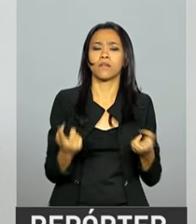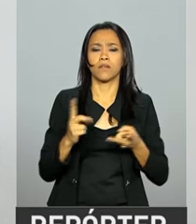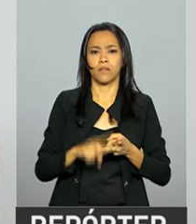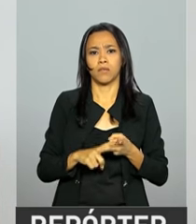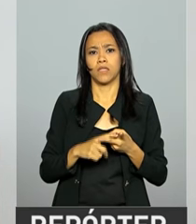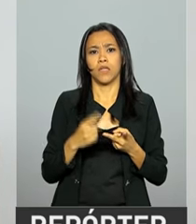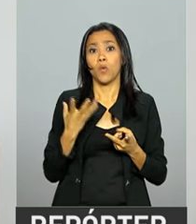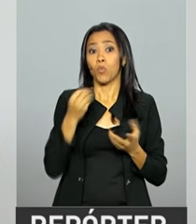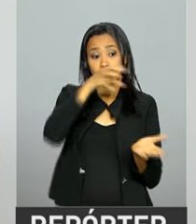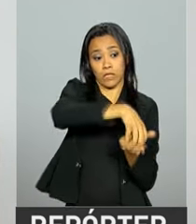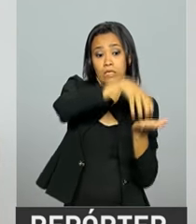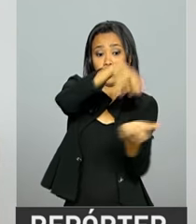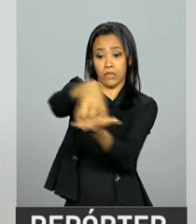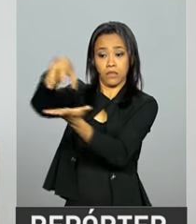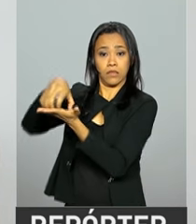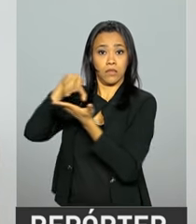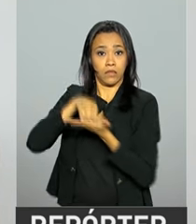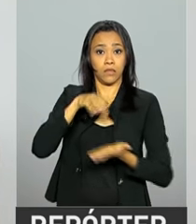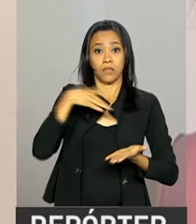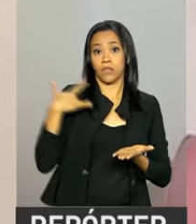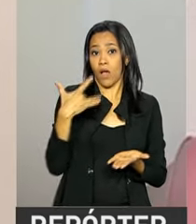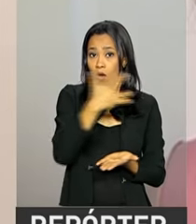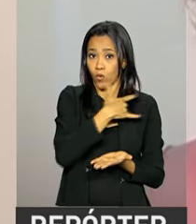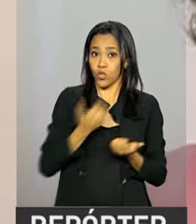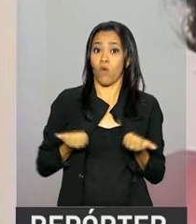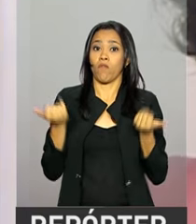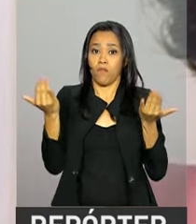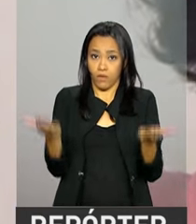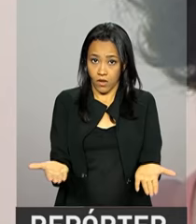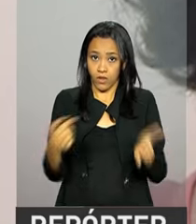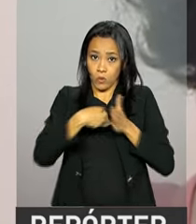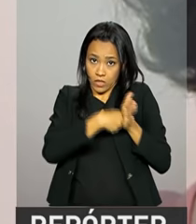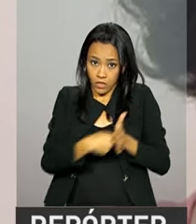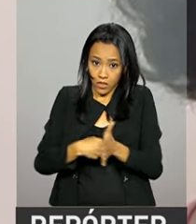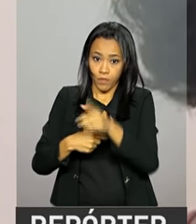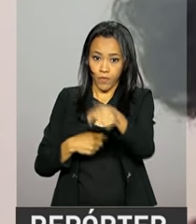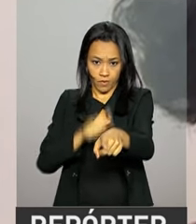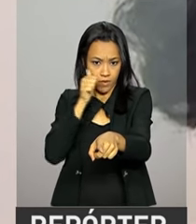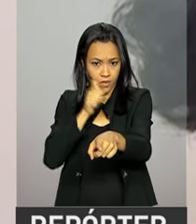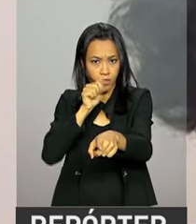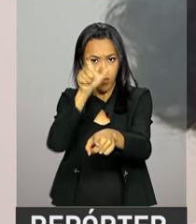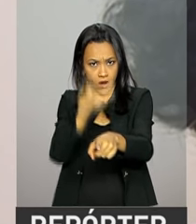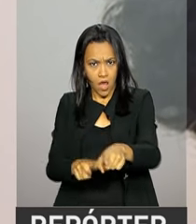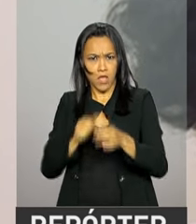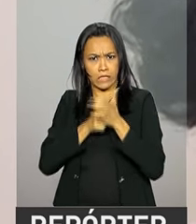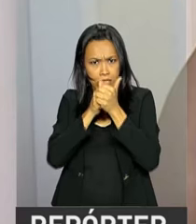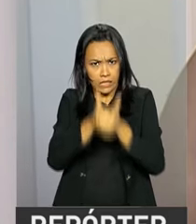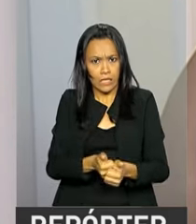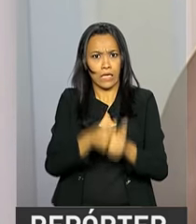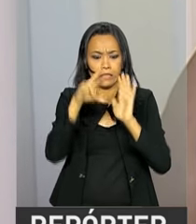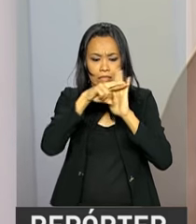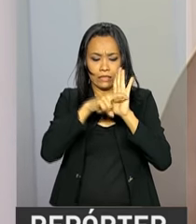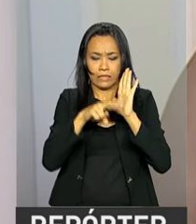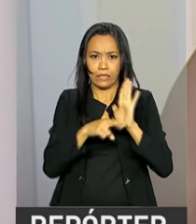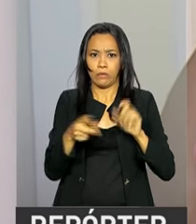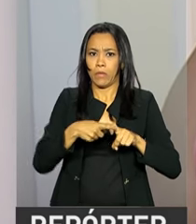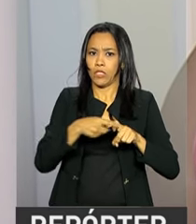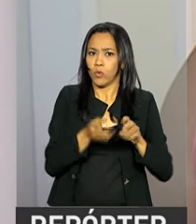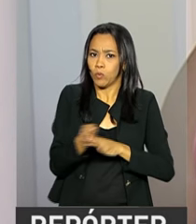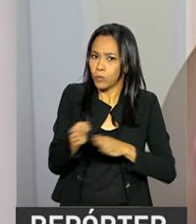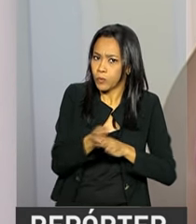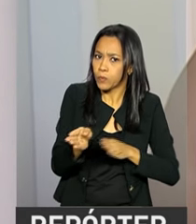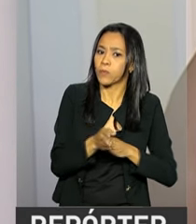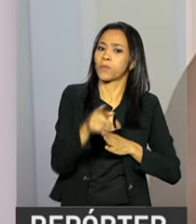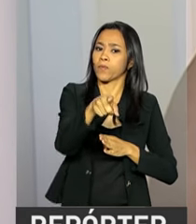são muitos centros de saúde que oferecem o exame de mamografia. Dona Zildinha segue a risca a recomendação médica. Com um pequeno nódulo, em uma das